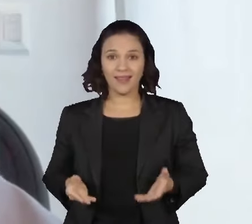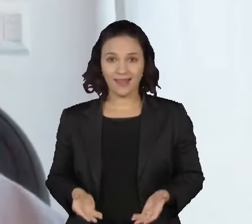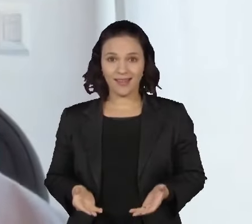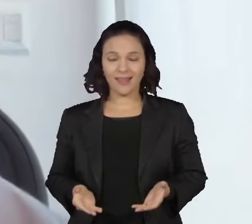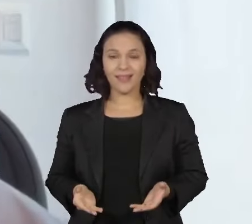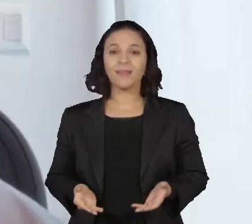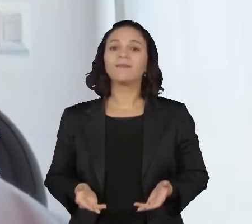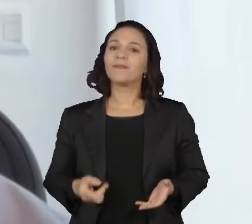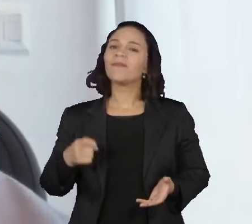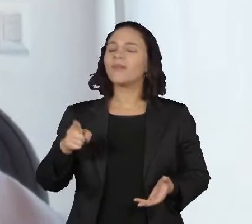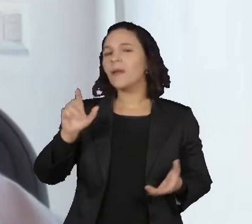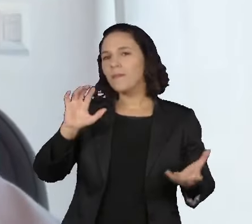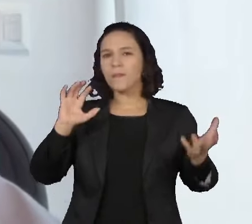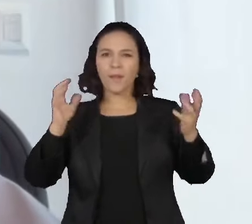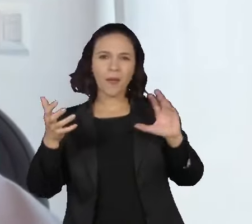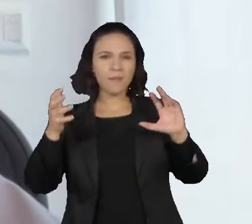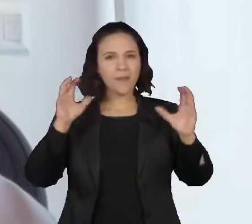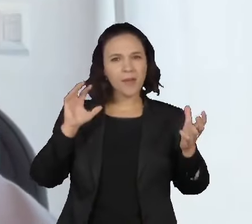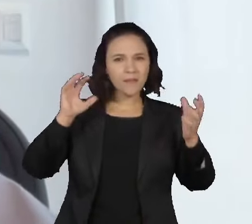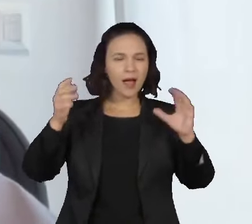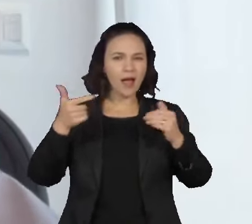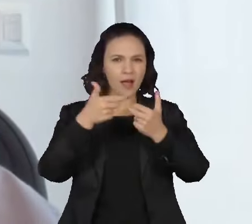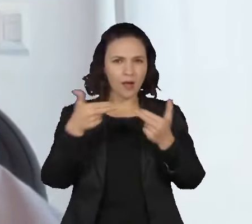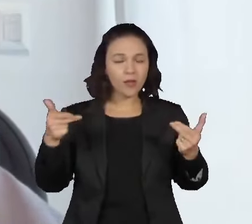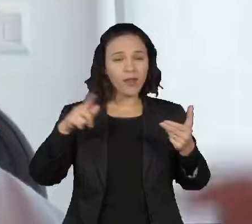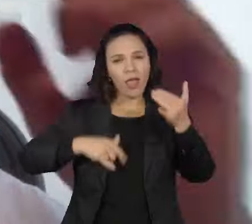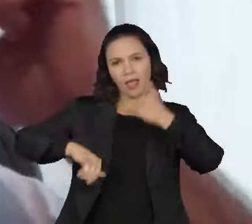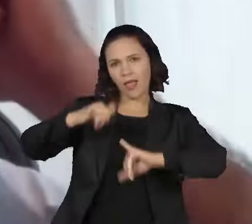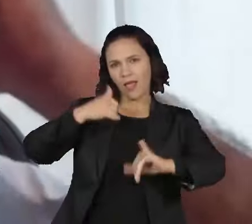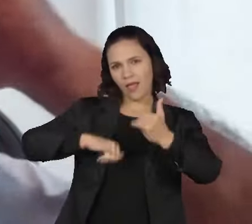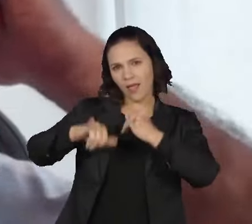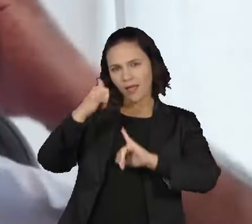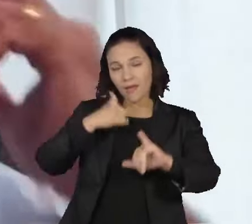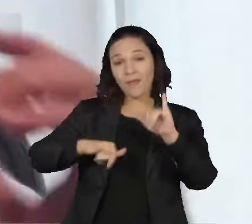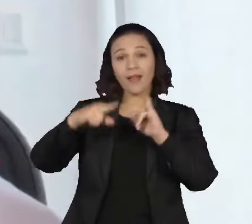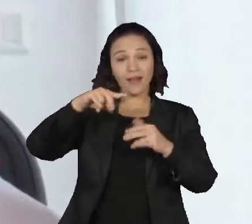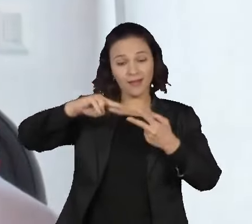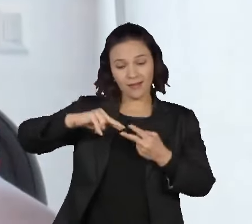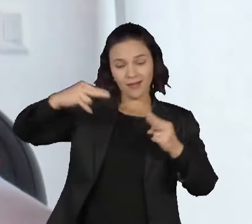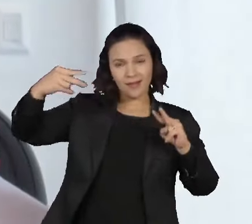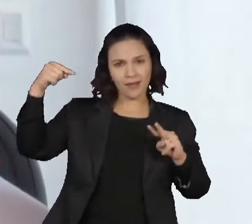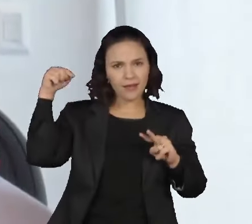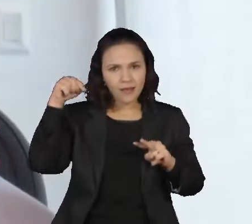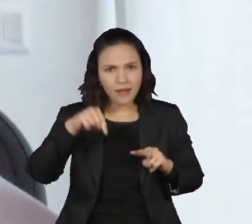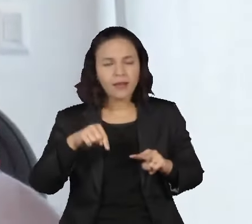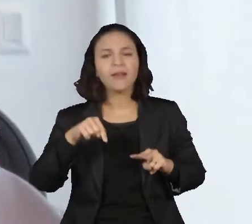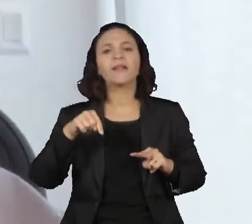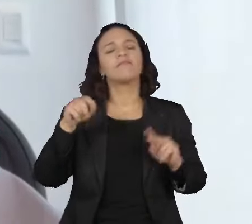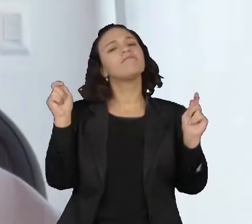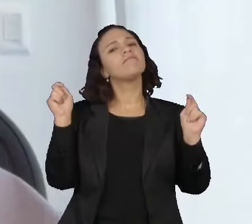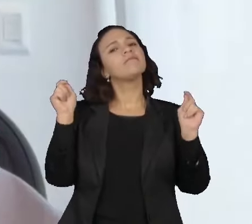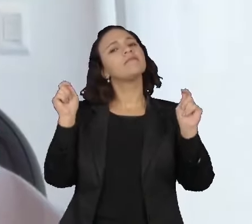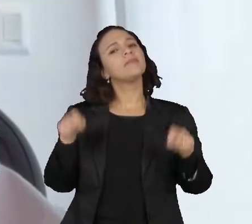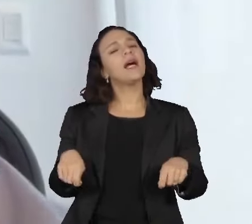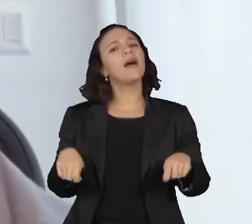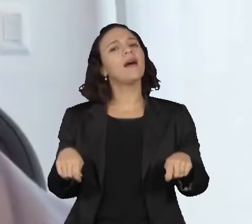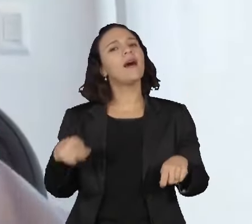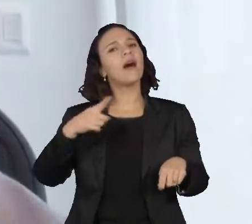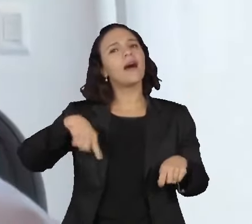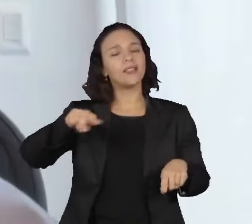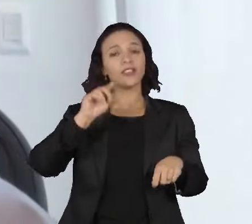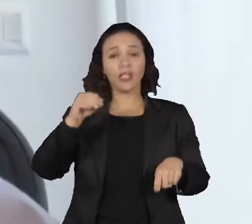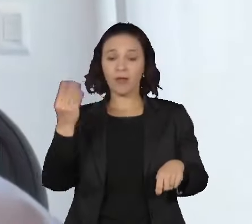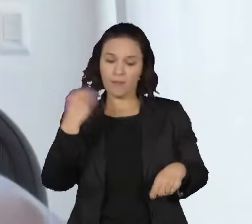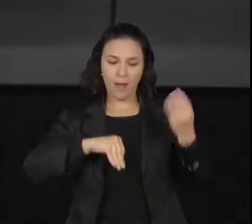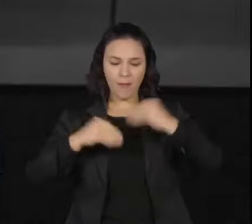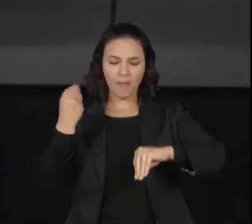Então, essas metilações e coisas são reações químicas dentro do DNA que fazem com que a gente pode colocar, mas também a gente